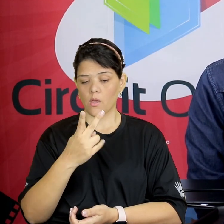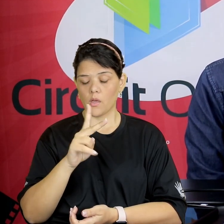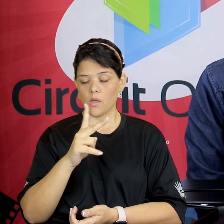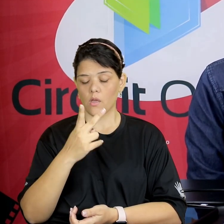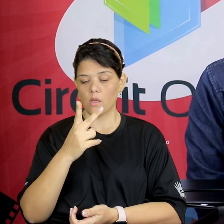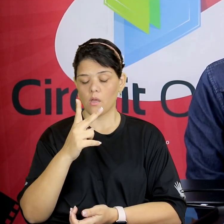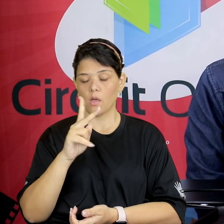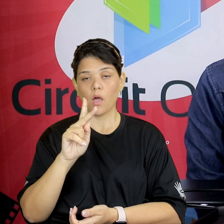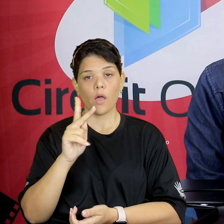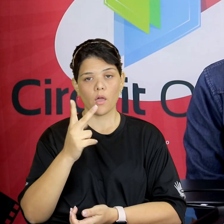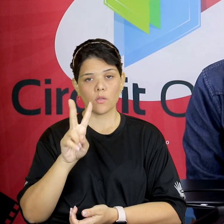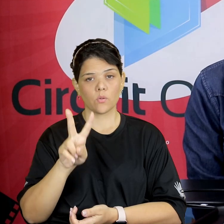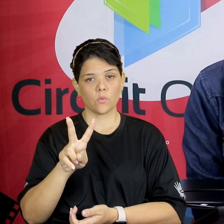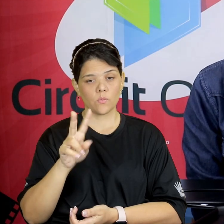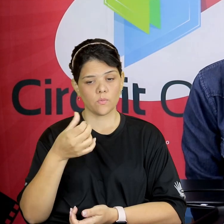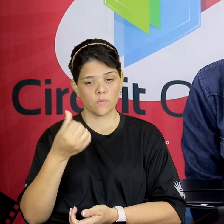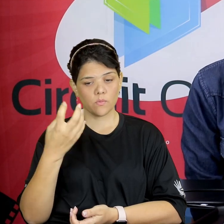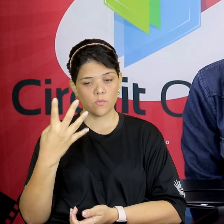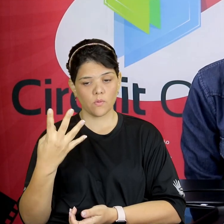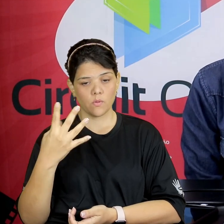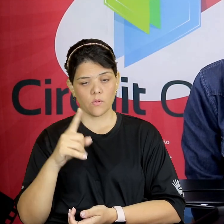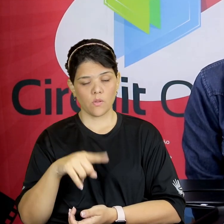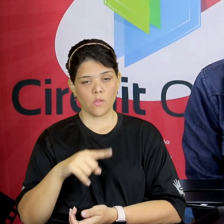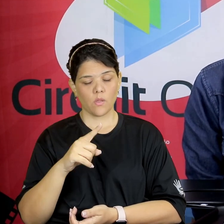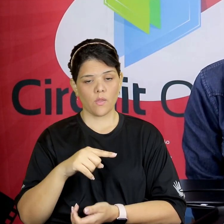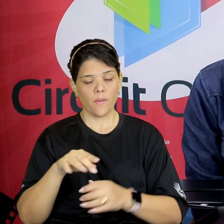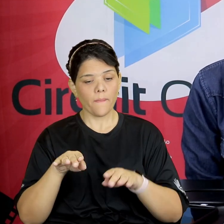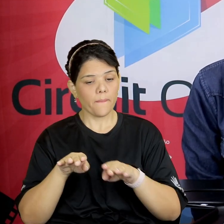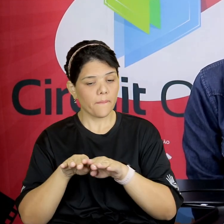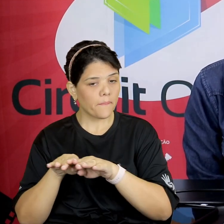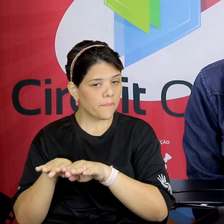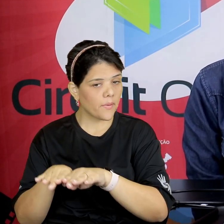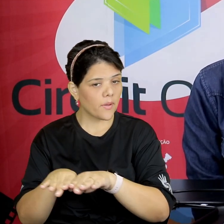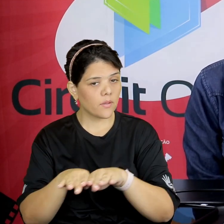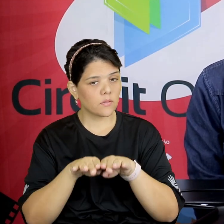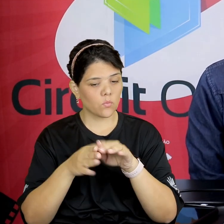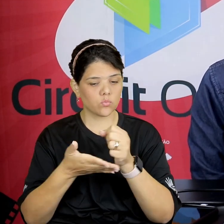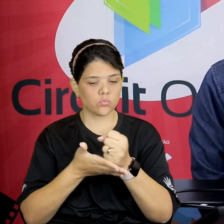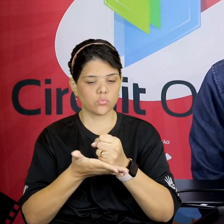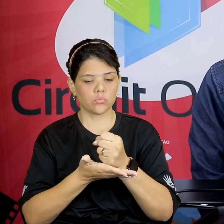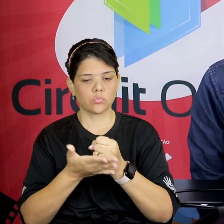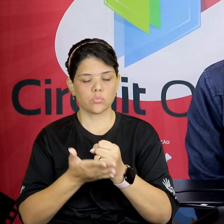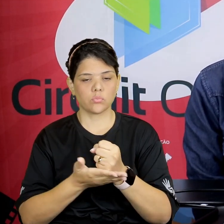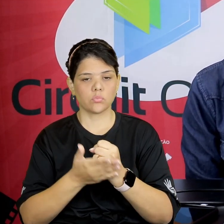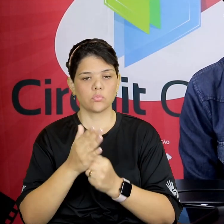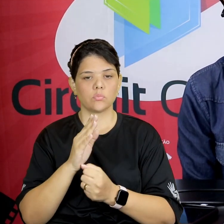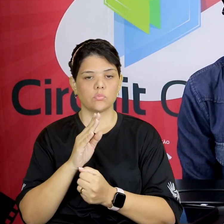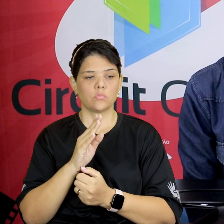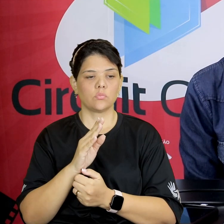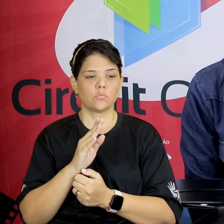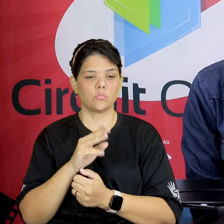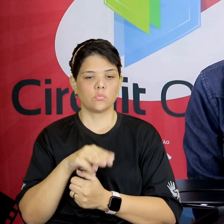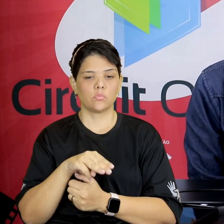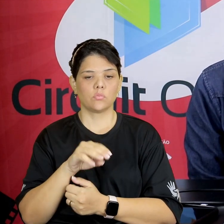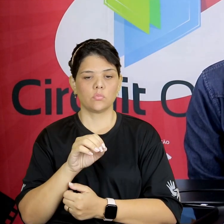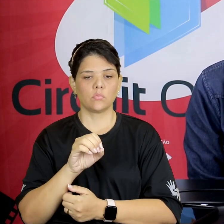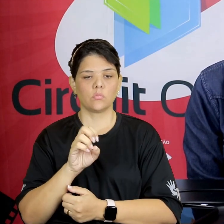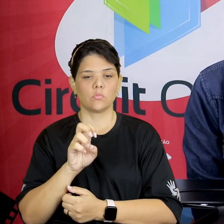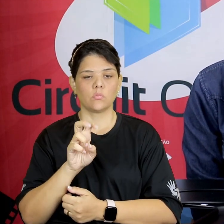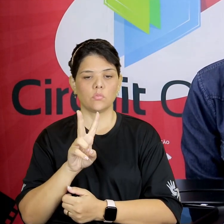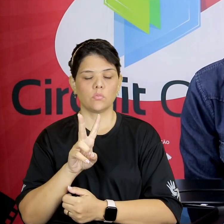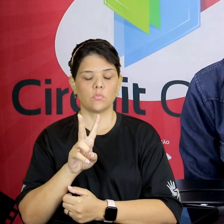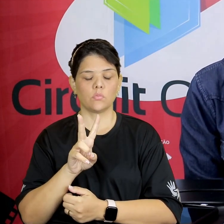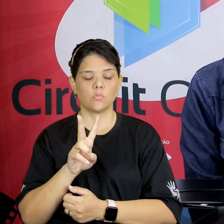é o MP4, é o MOV, tá bom? Então é sempre H264, MOV.